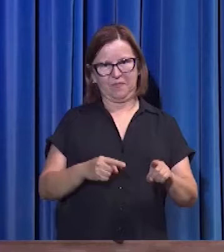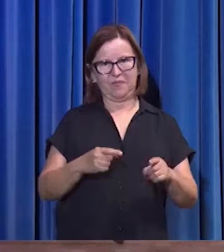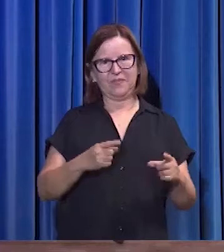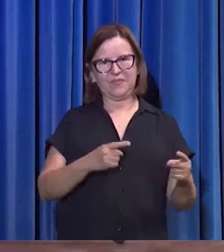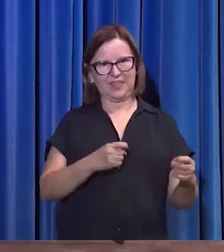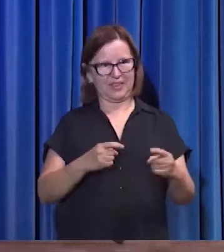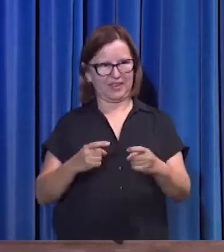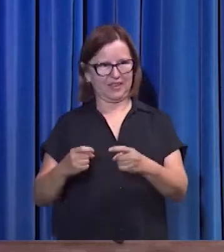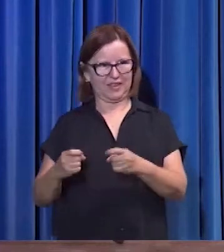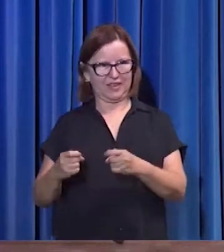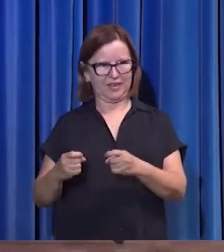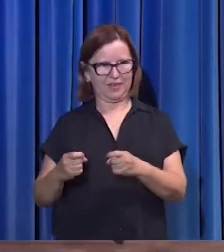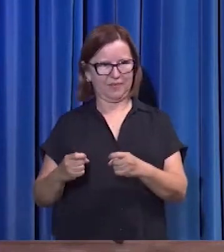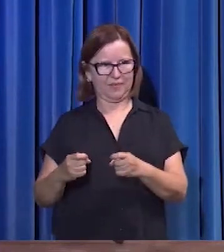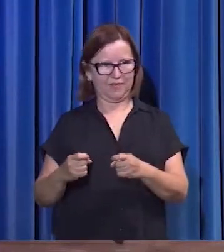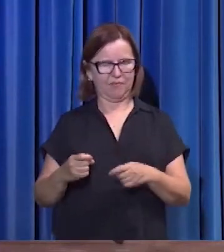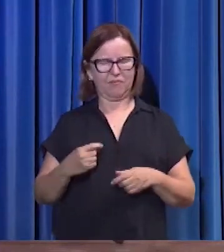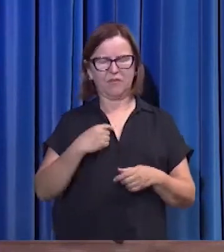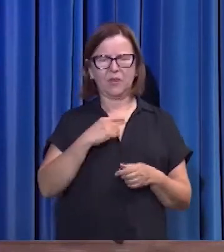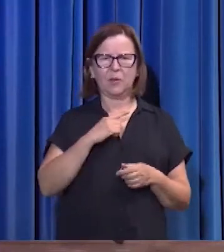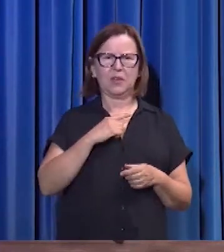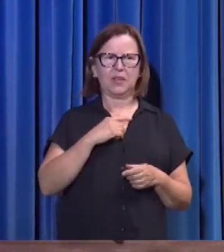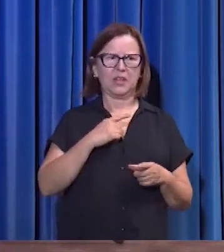Eu tenho guerra todo dia